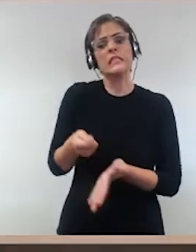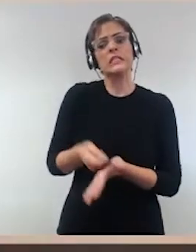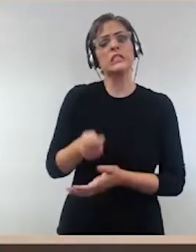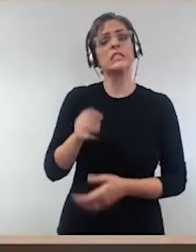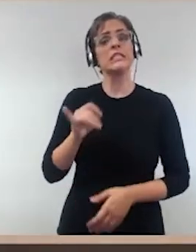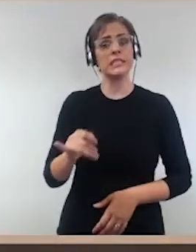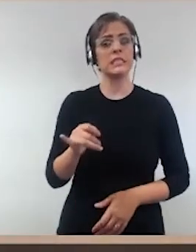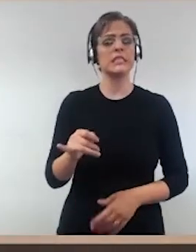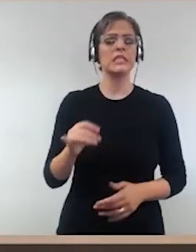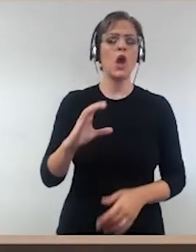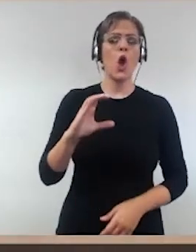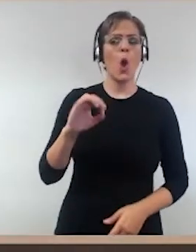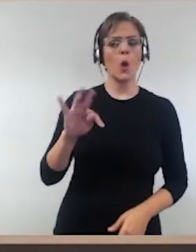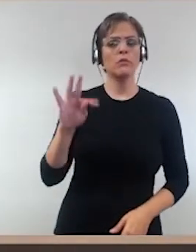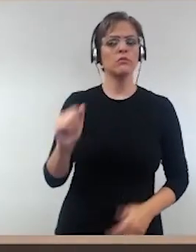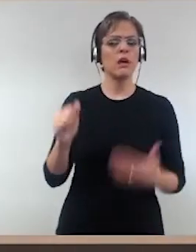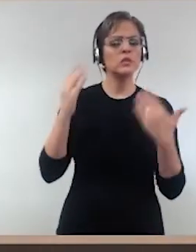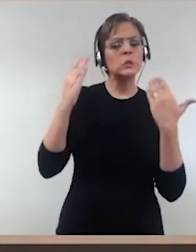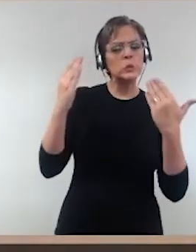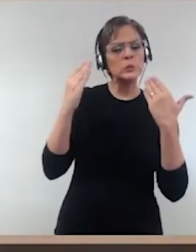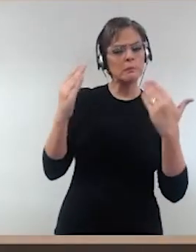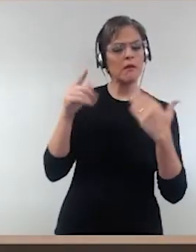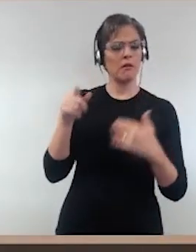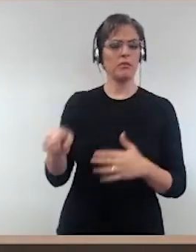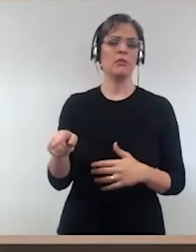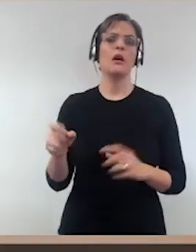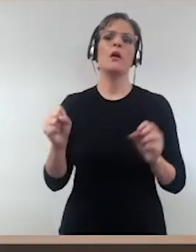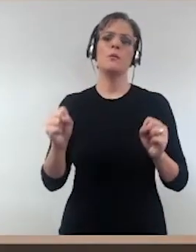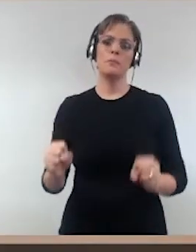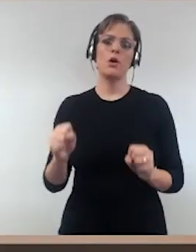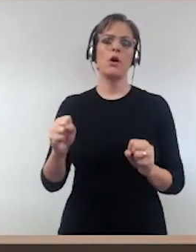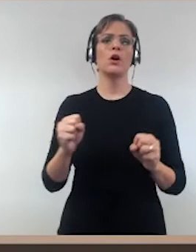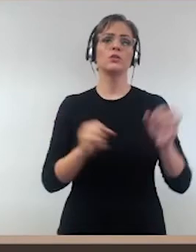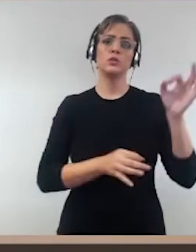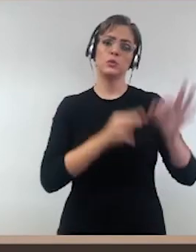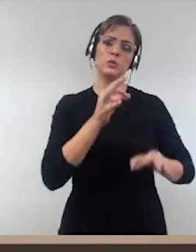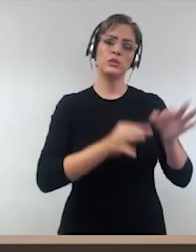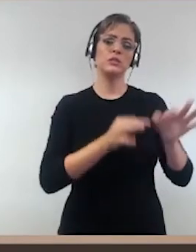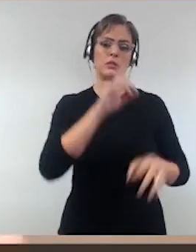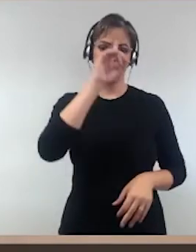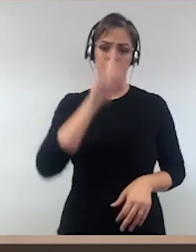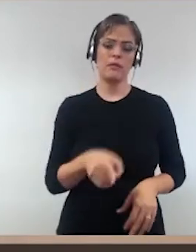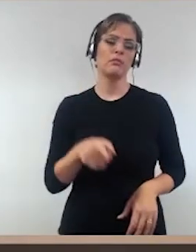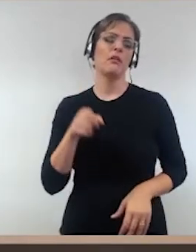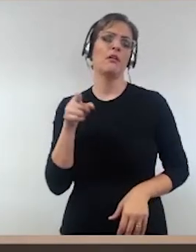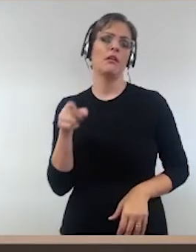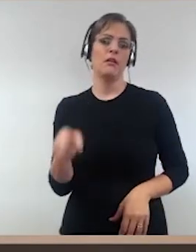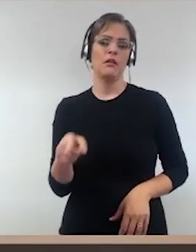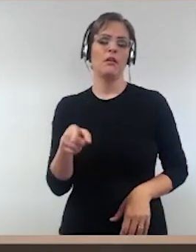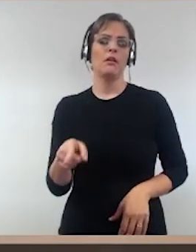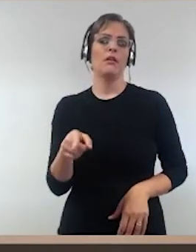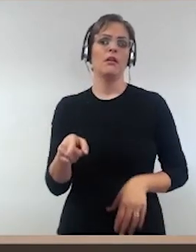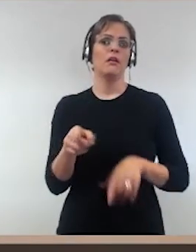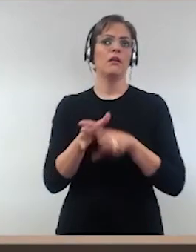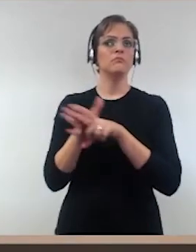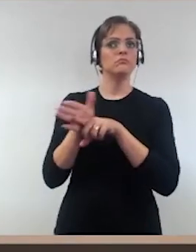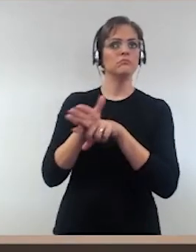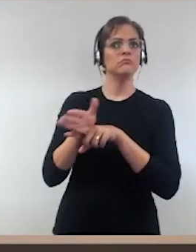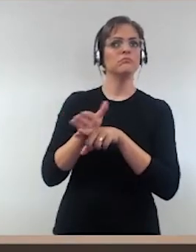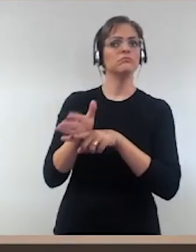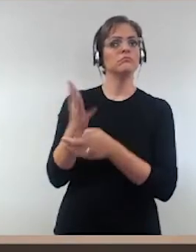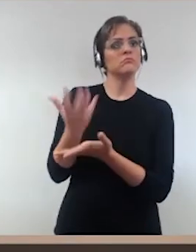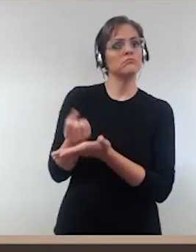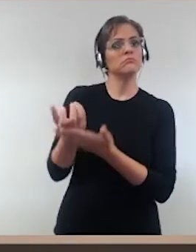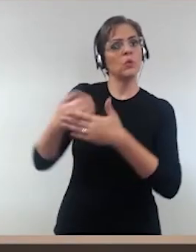ou seja, contas suspeitas, pudessem ser, depois de uma determinação judicial, ter esses metadados